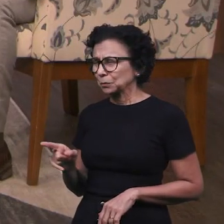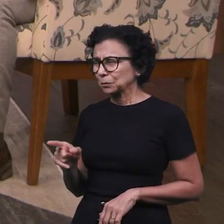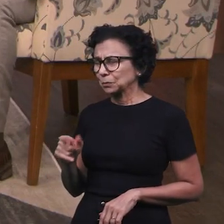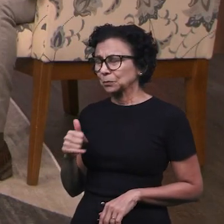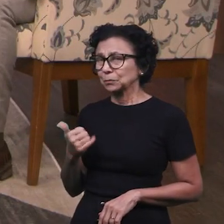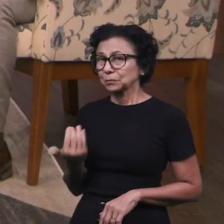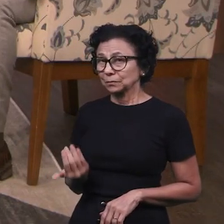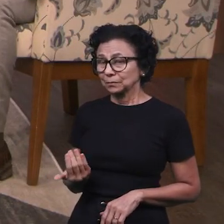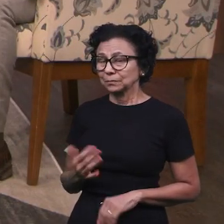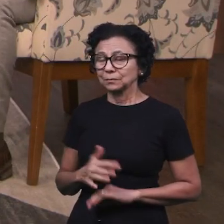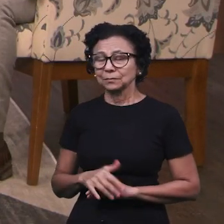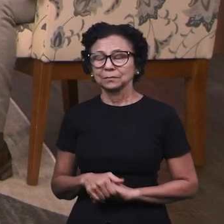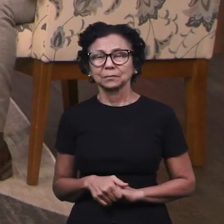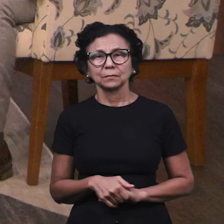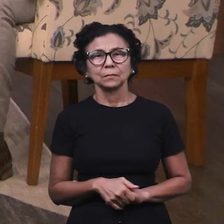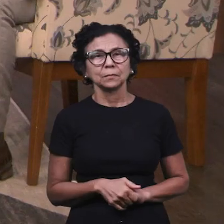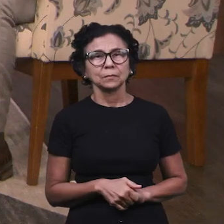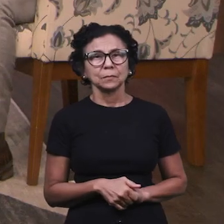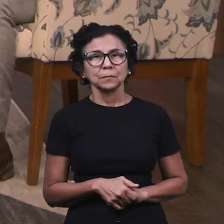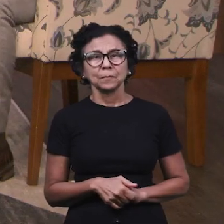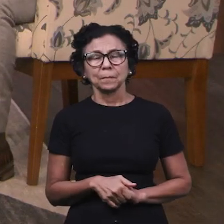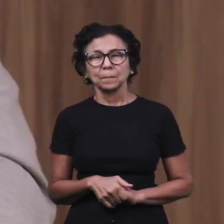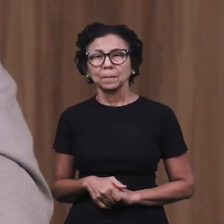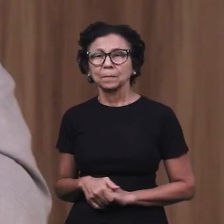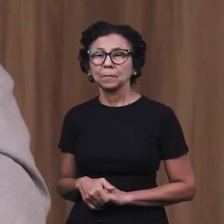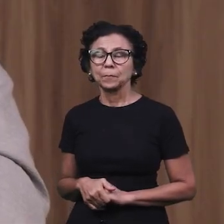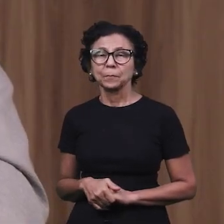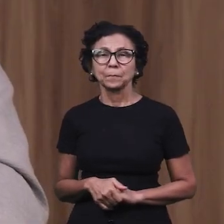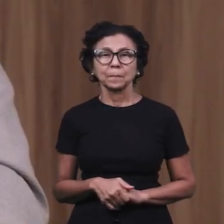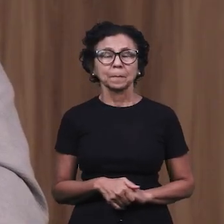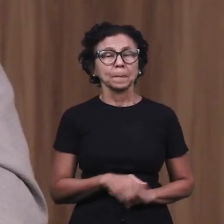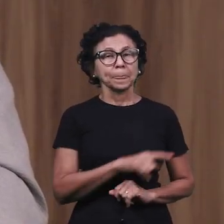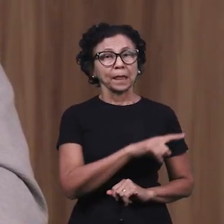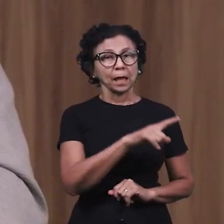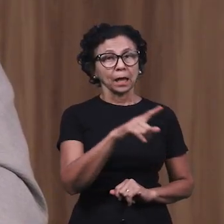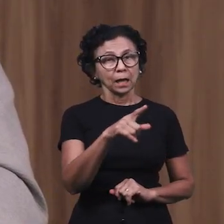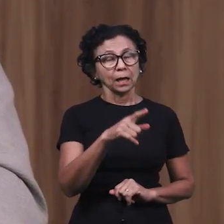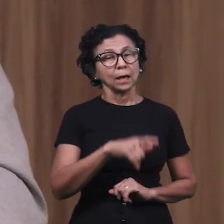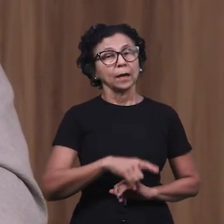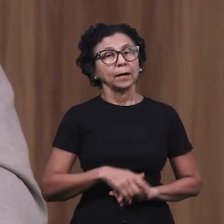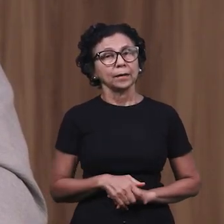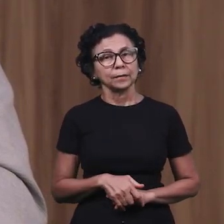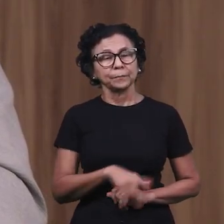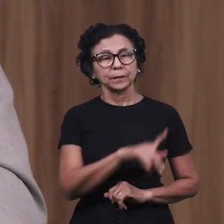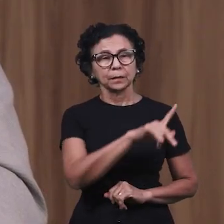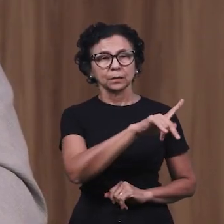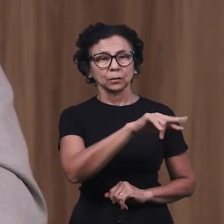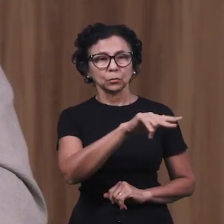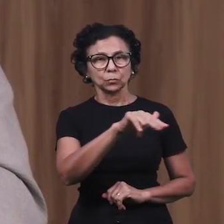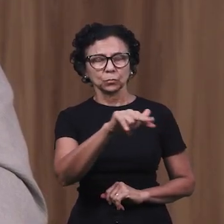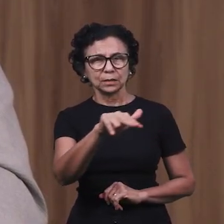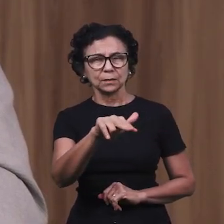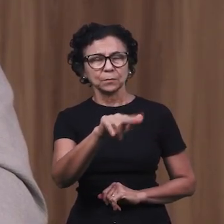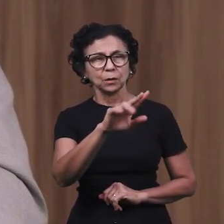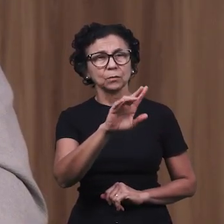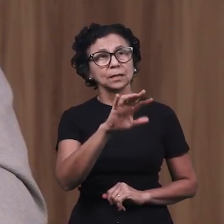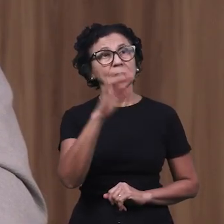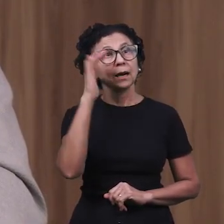a própria interpretação daquilo que eles próprios, junto com o pai, tiveram, ainda lá na casa do